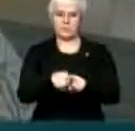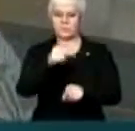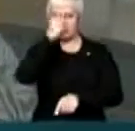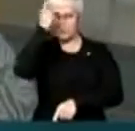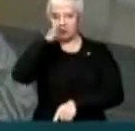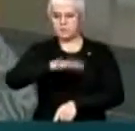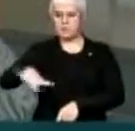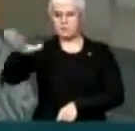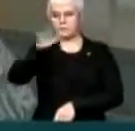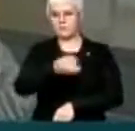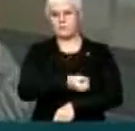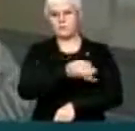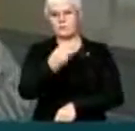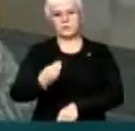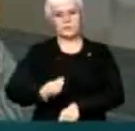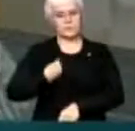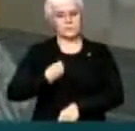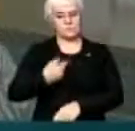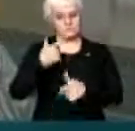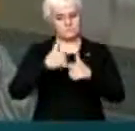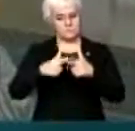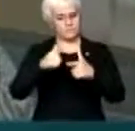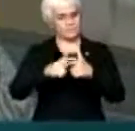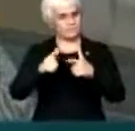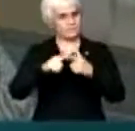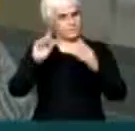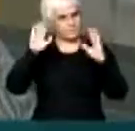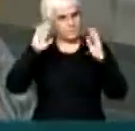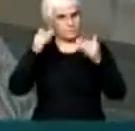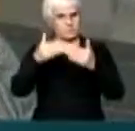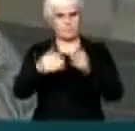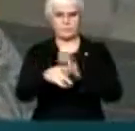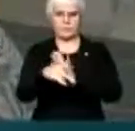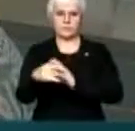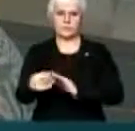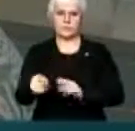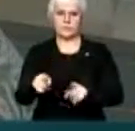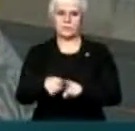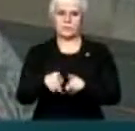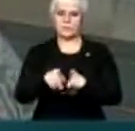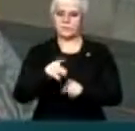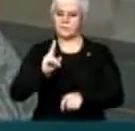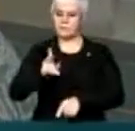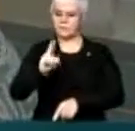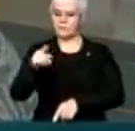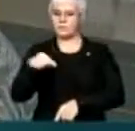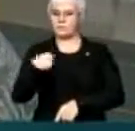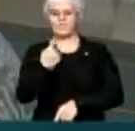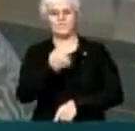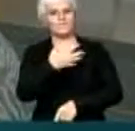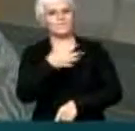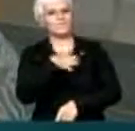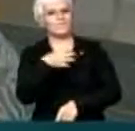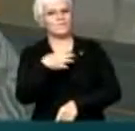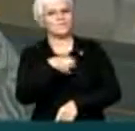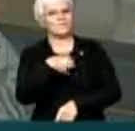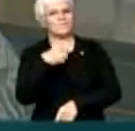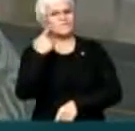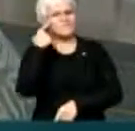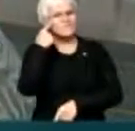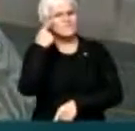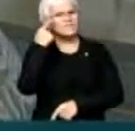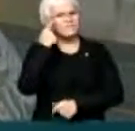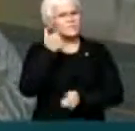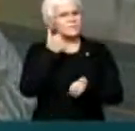o problema, seja direto ou indiretamente, e nos deixa sempre uma grande indagação